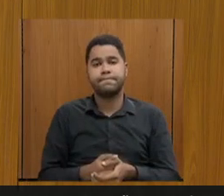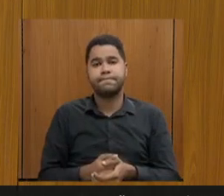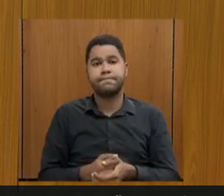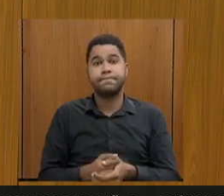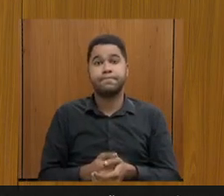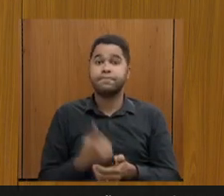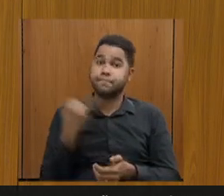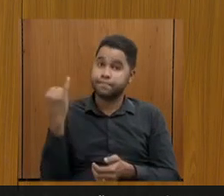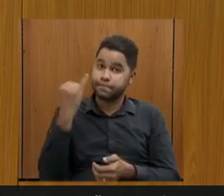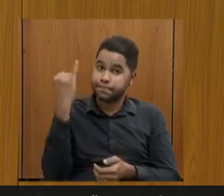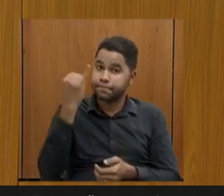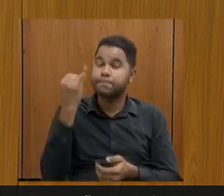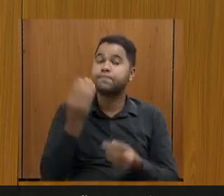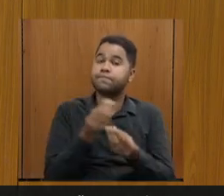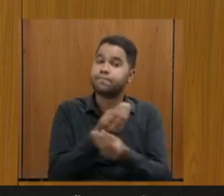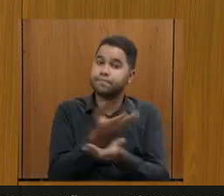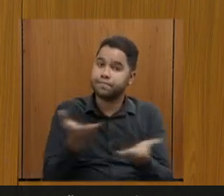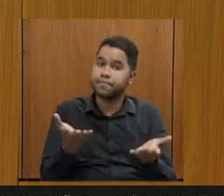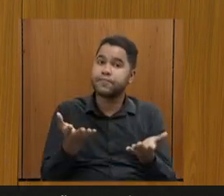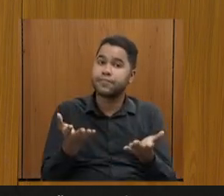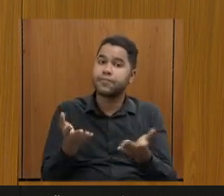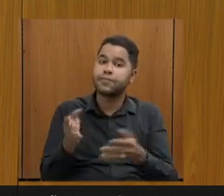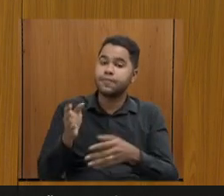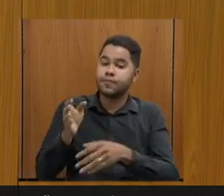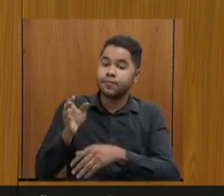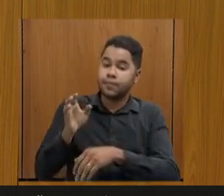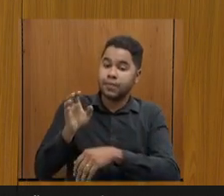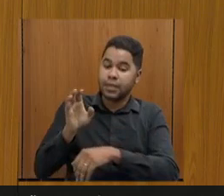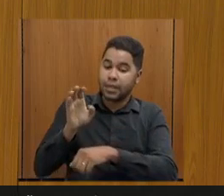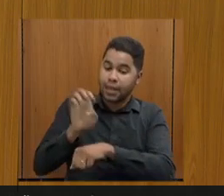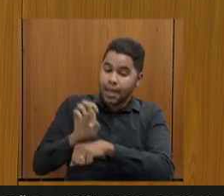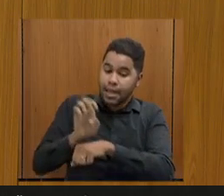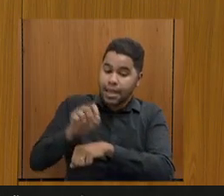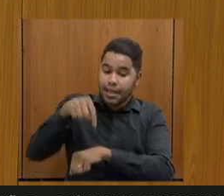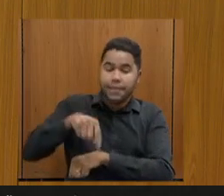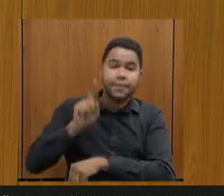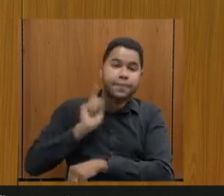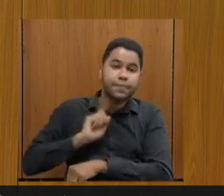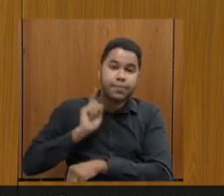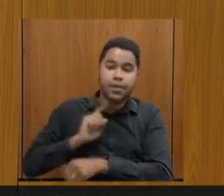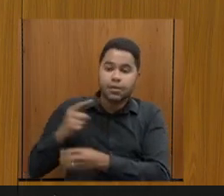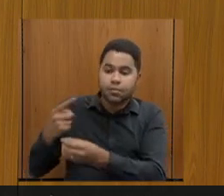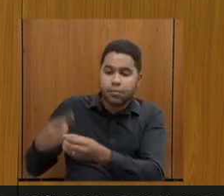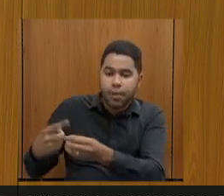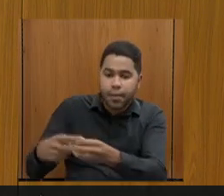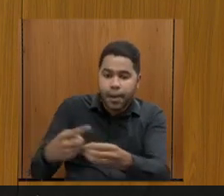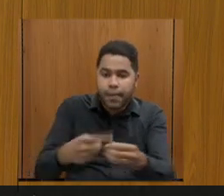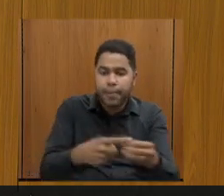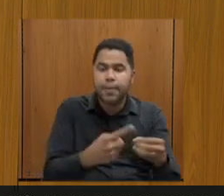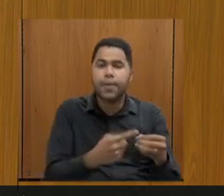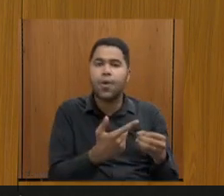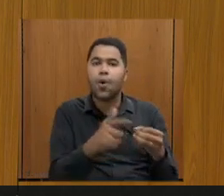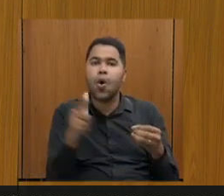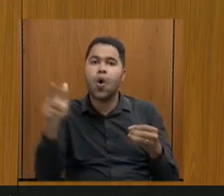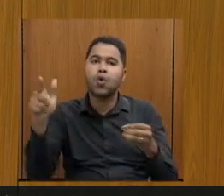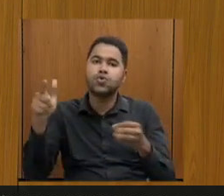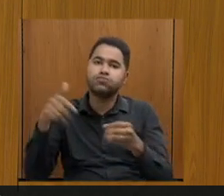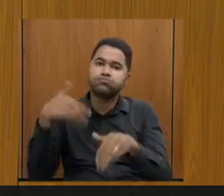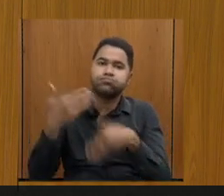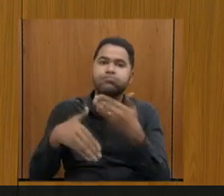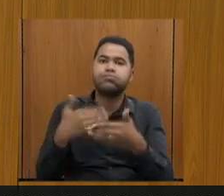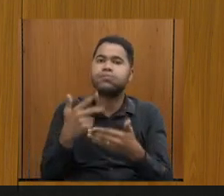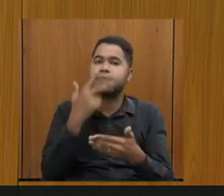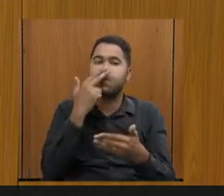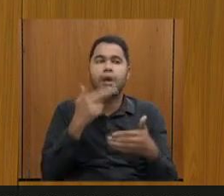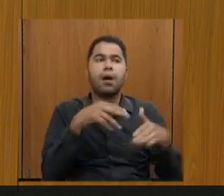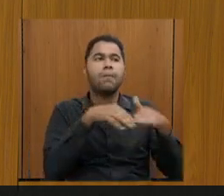acho importante Trazer isso para o estado e que o a resposta fazer outros desenvolvimento que